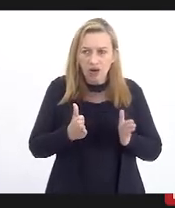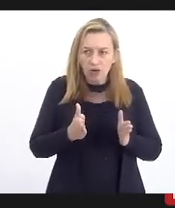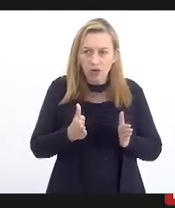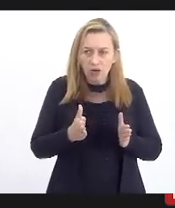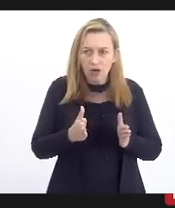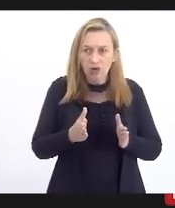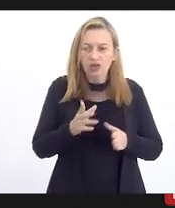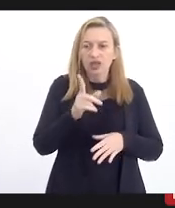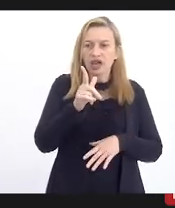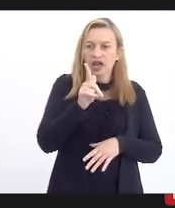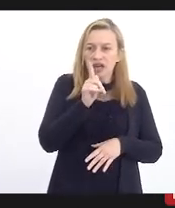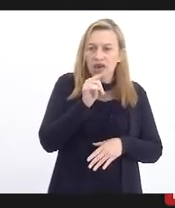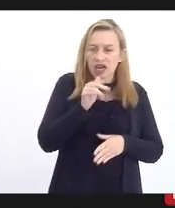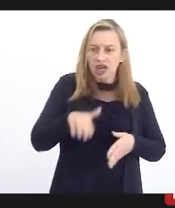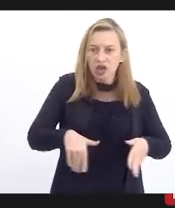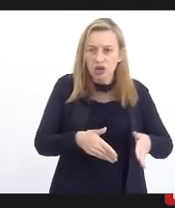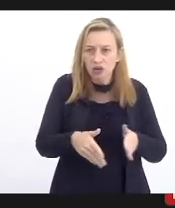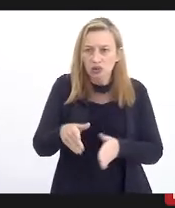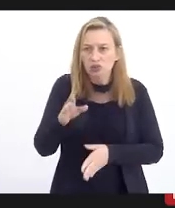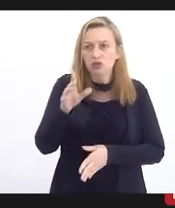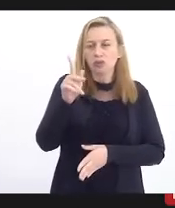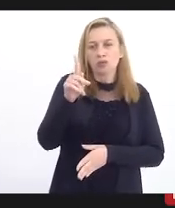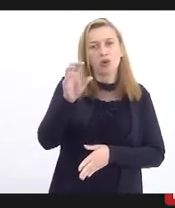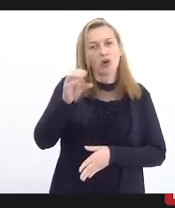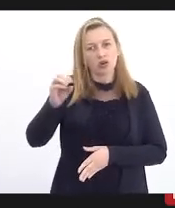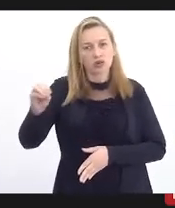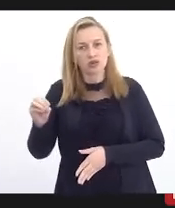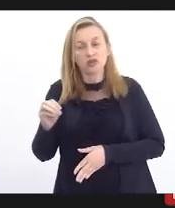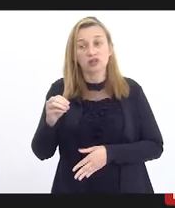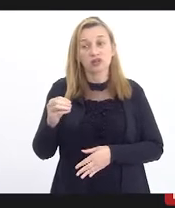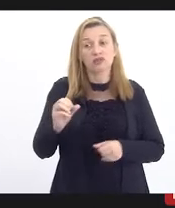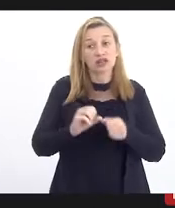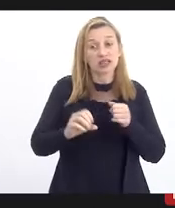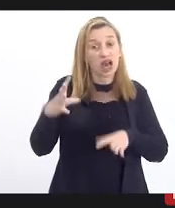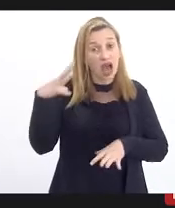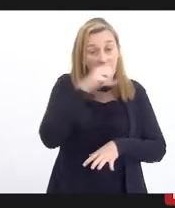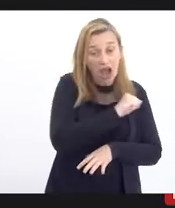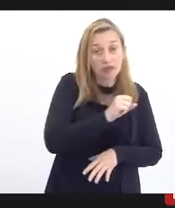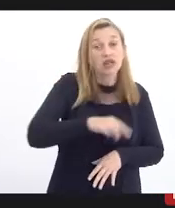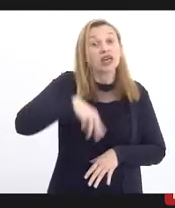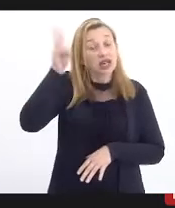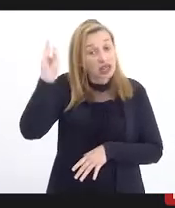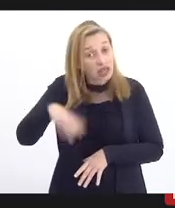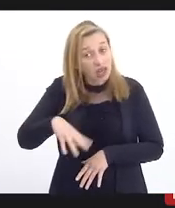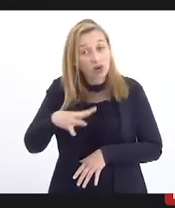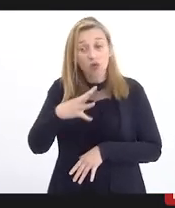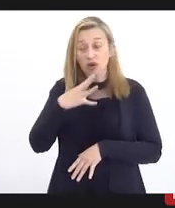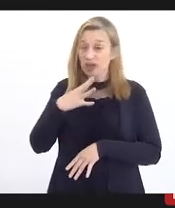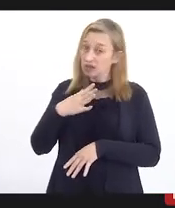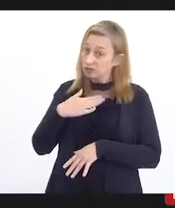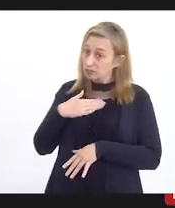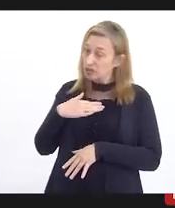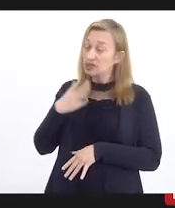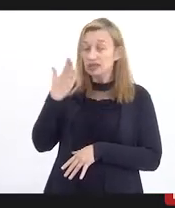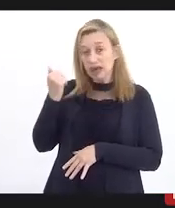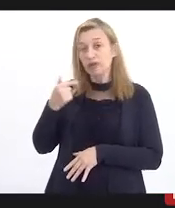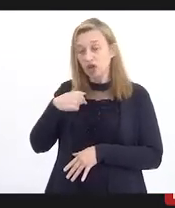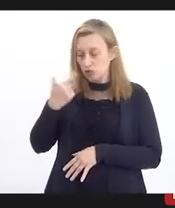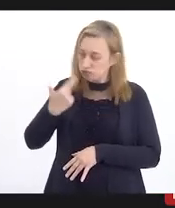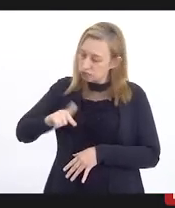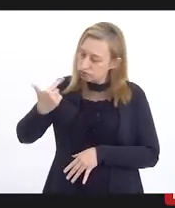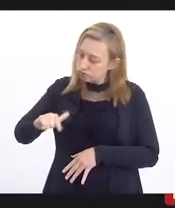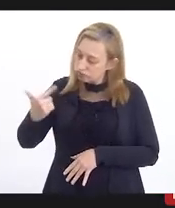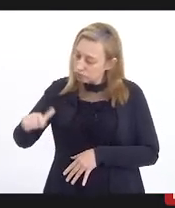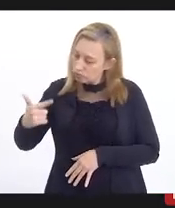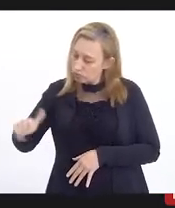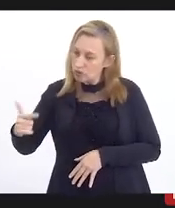do Rio dos Poços, isso tem que fazer para ontem. Quem já me conhece, já viu que eu vim pedindo só há anos, a dragagem do Rio